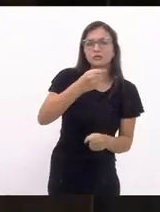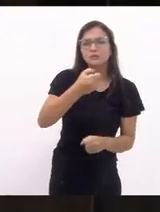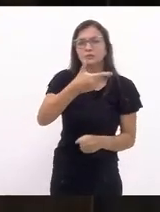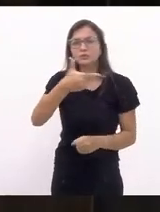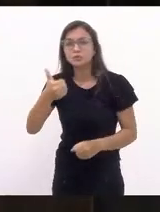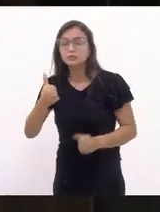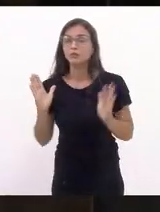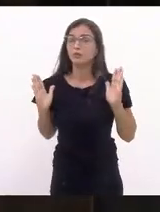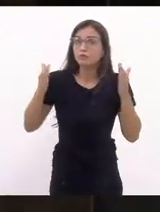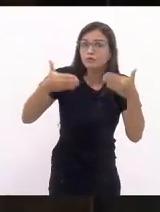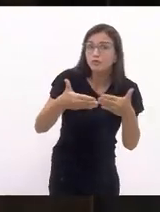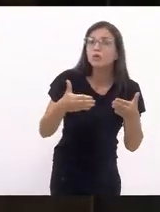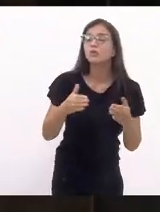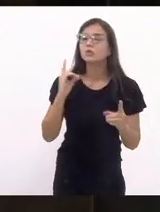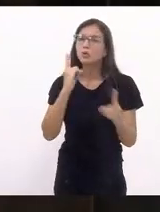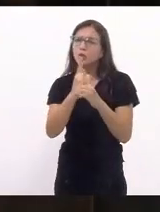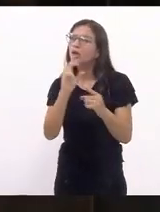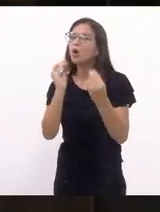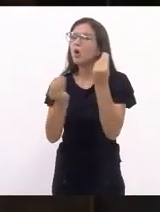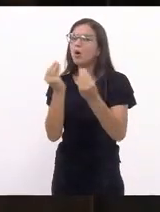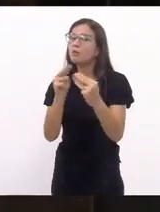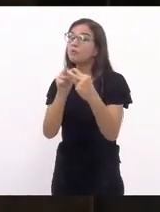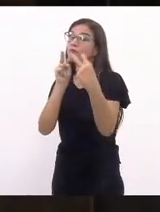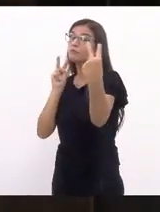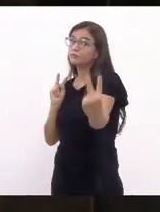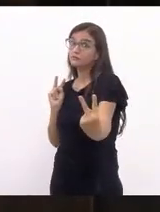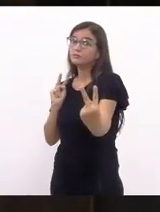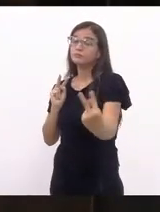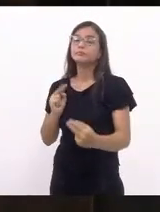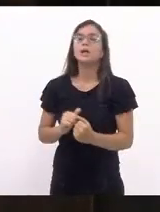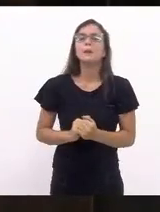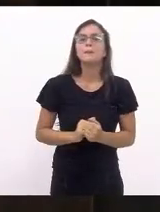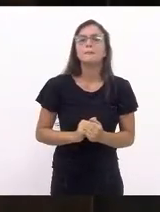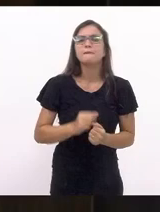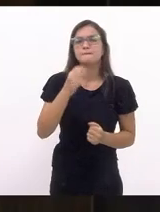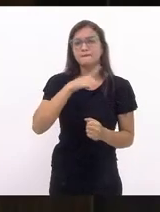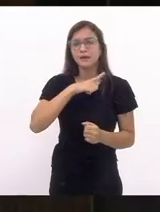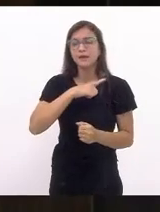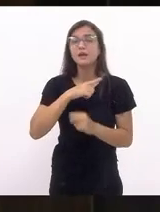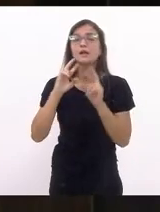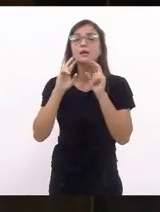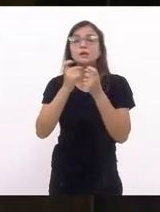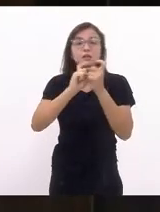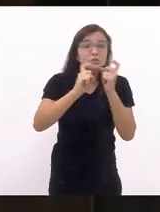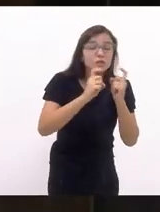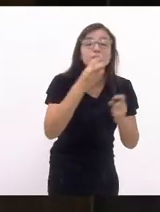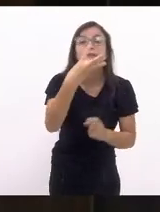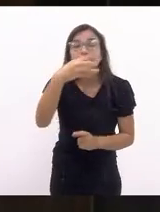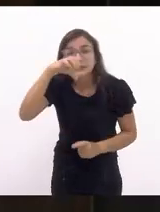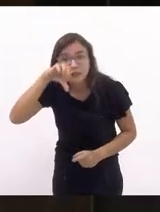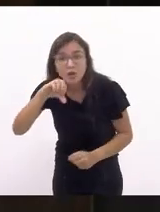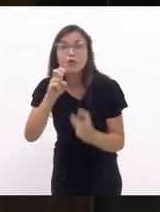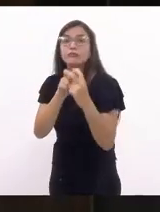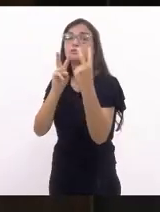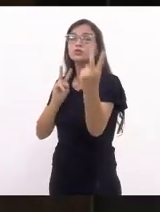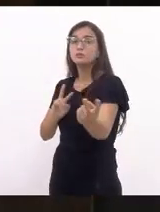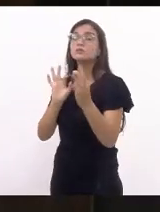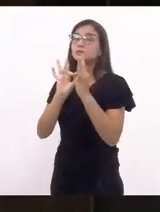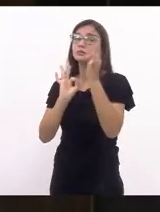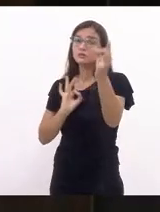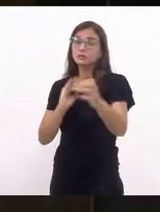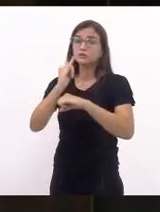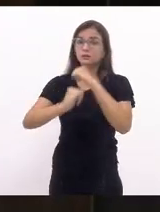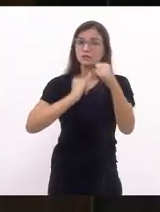teve Os encontros o forma virtual ao todo foram realizados 39 reuniões remotas em suas oito câmaras